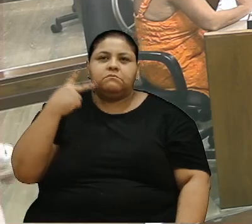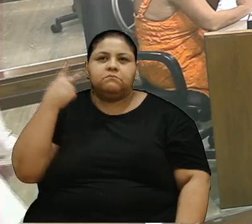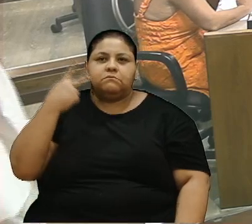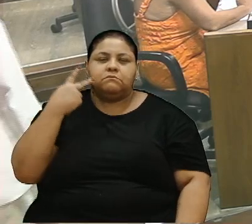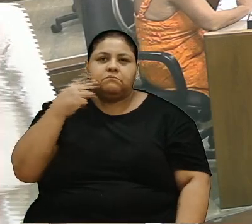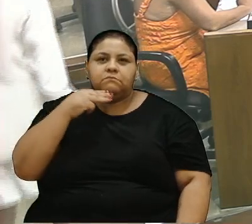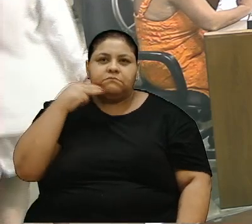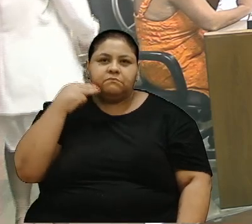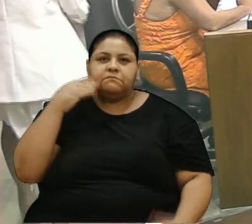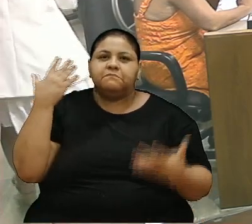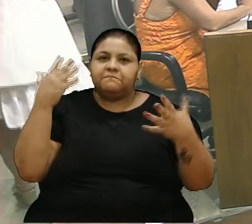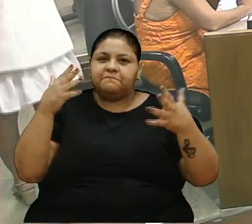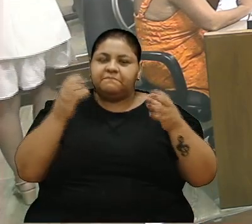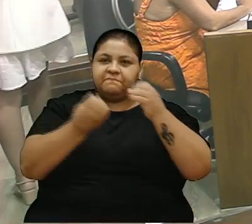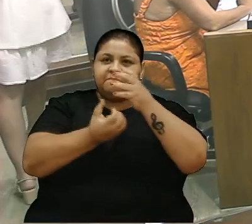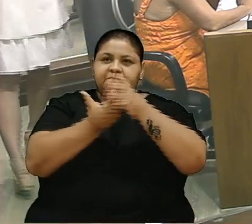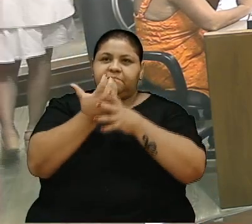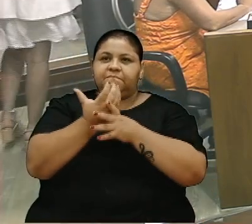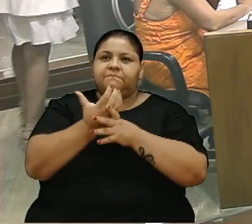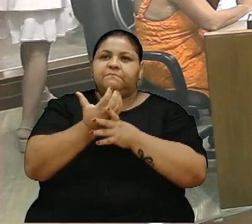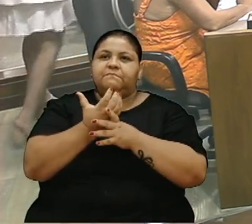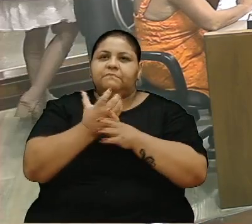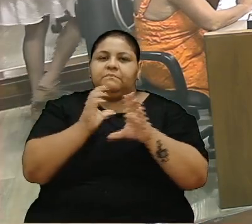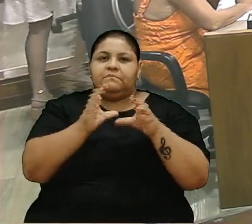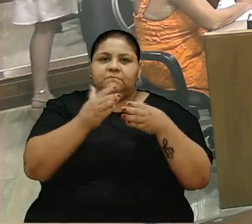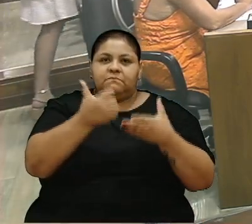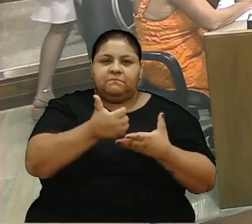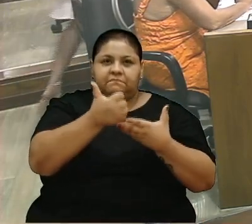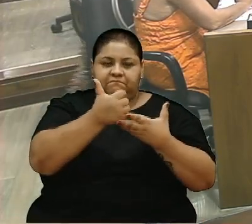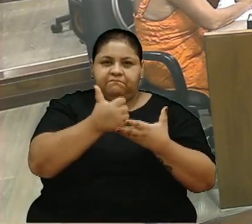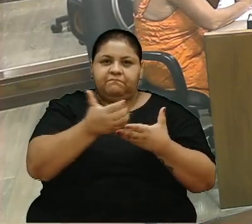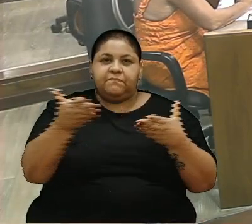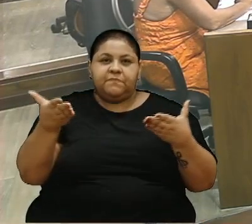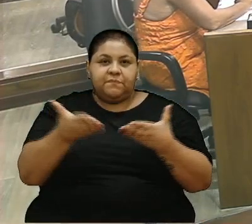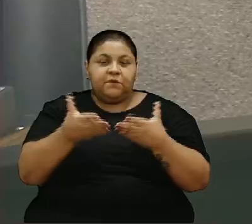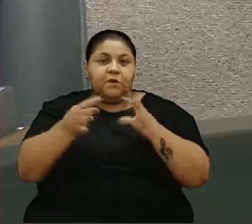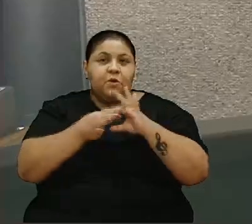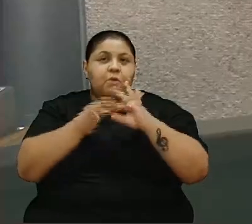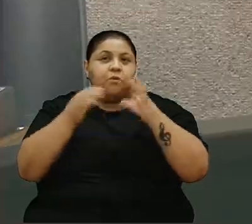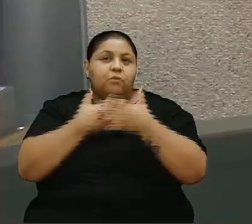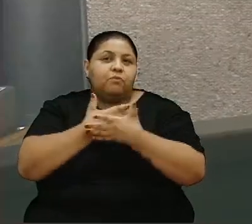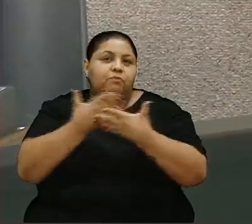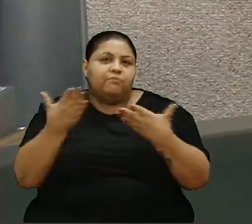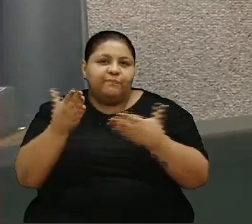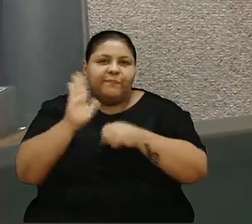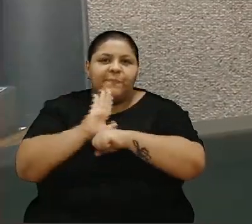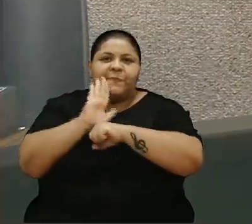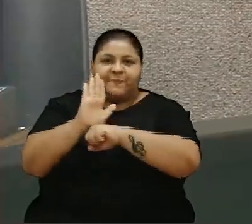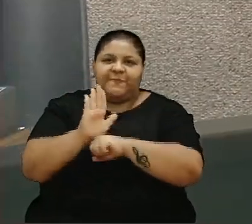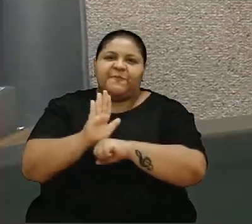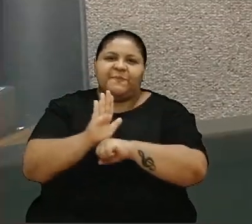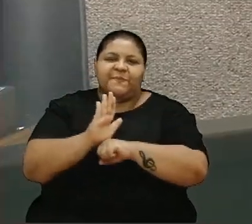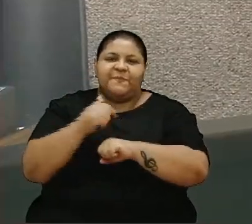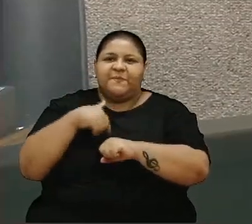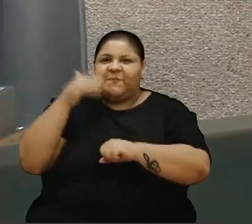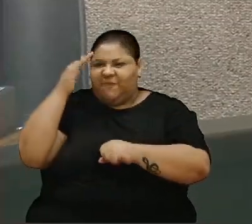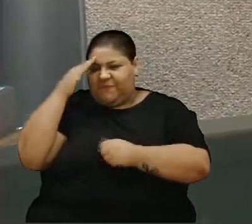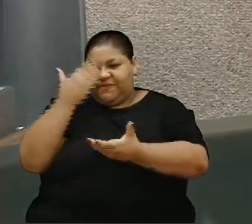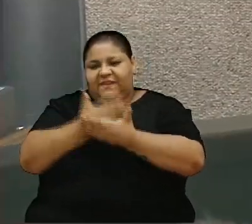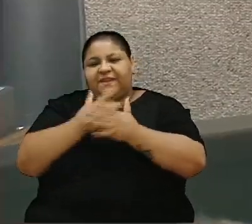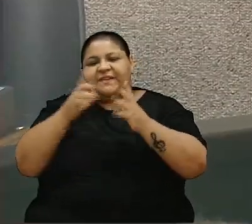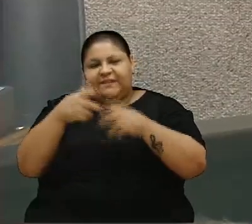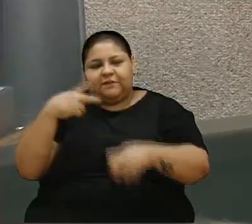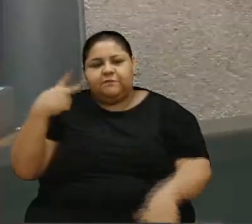que parabéns pela criação, reinstalação dessa frente, estaremos à disposição para auxiliar, e acredito que todos os